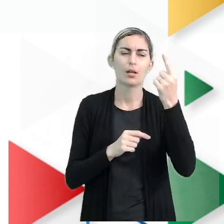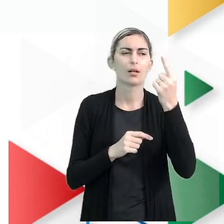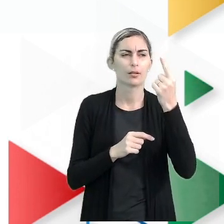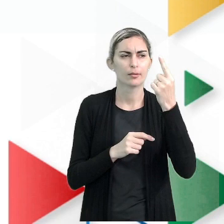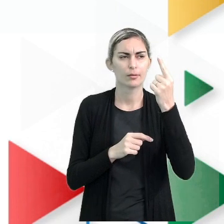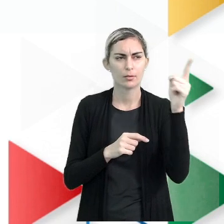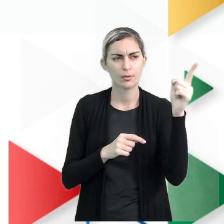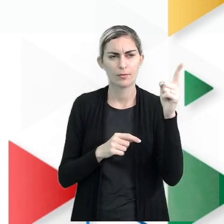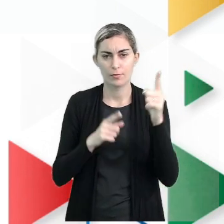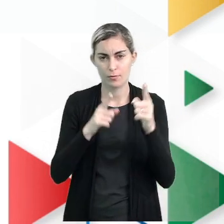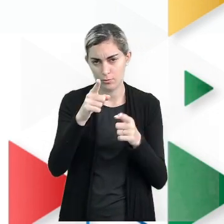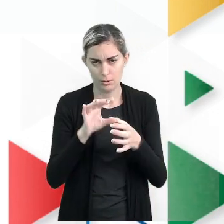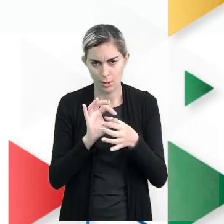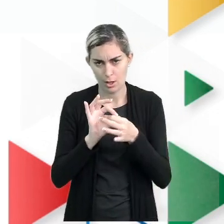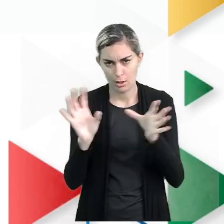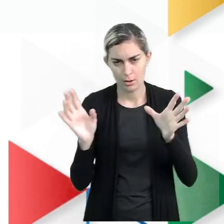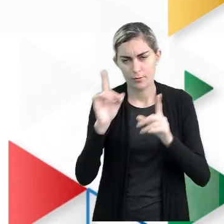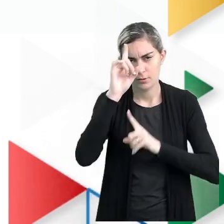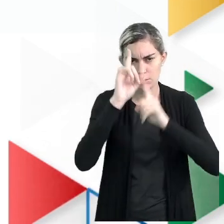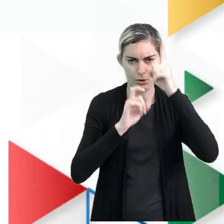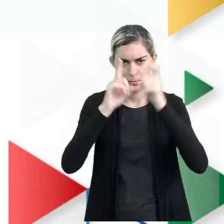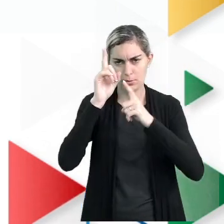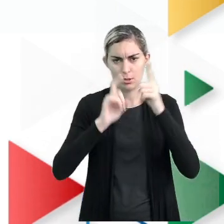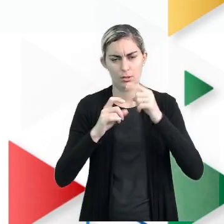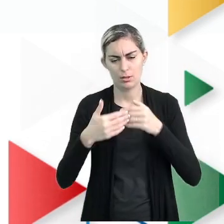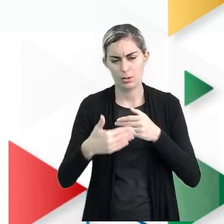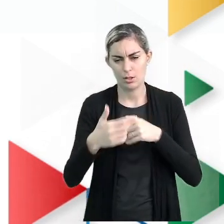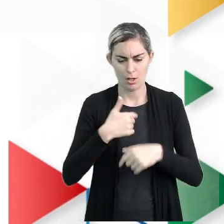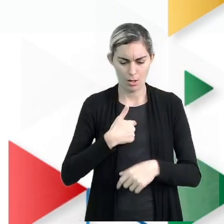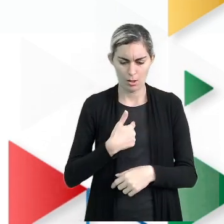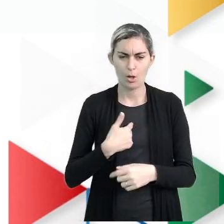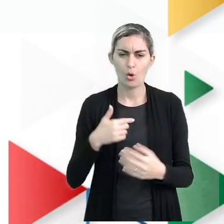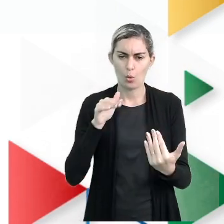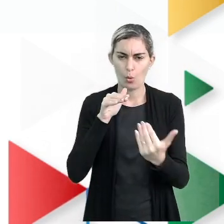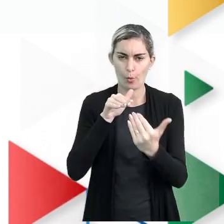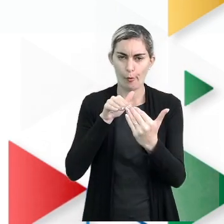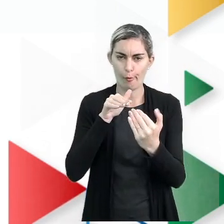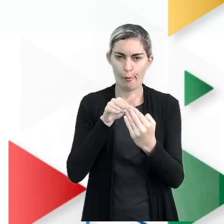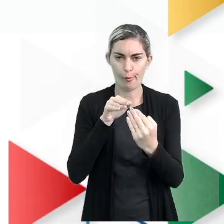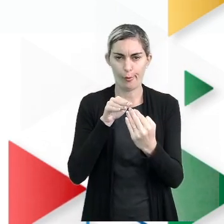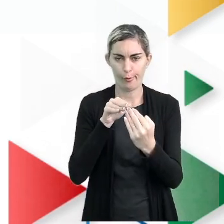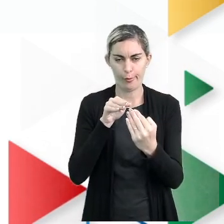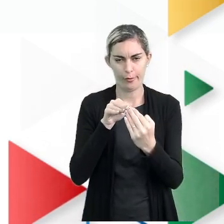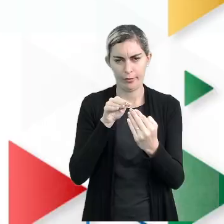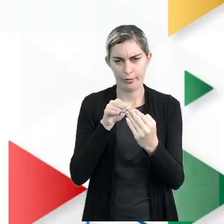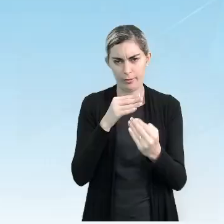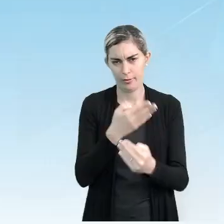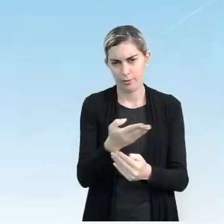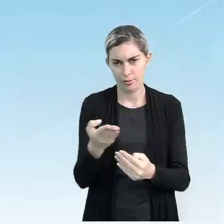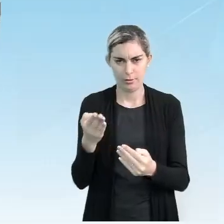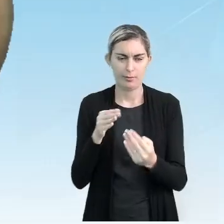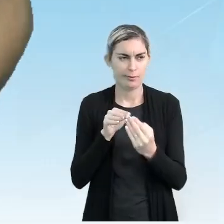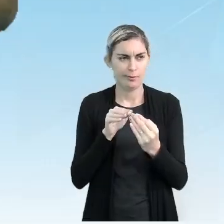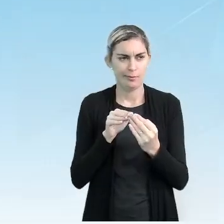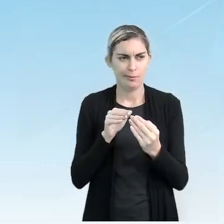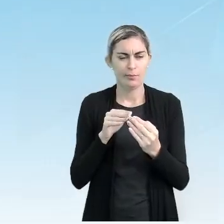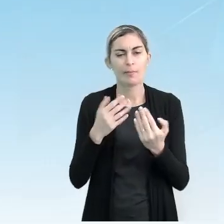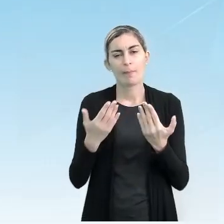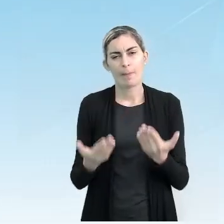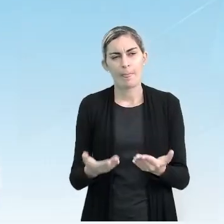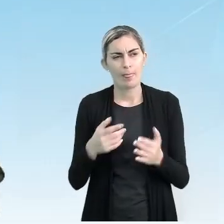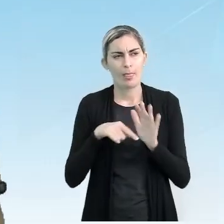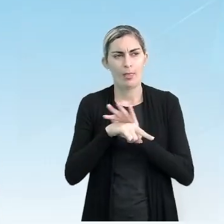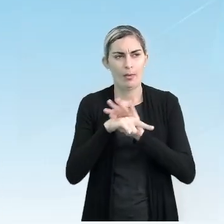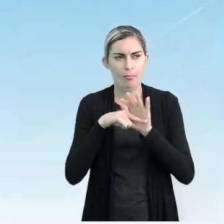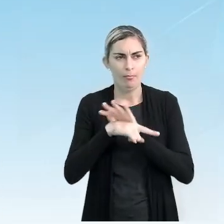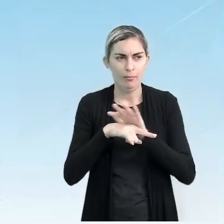você é livre para se expressar, desde que eu Concordo. concorde, professor. Tem liberdade ali? Tem. Pois é, estudante, analisa um pouquinho